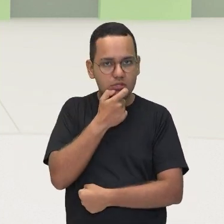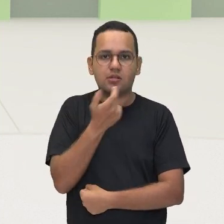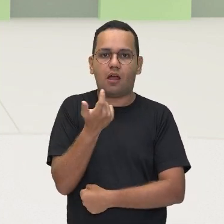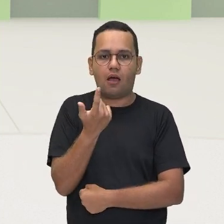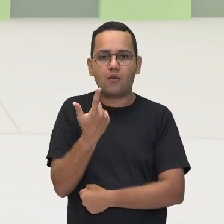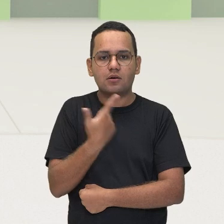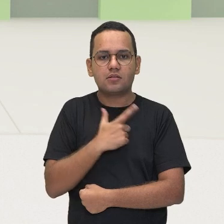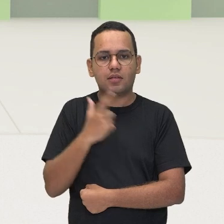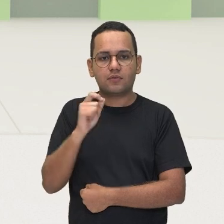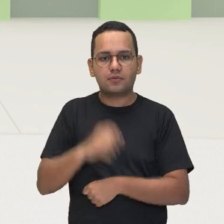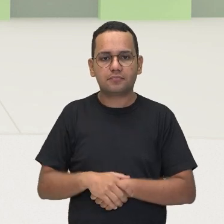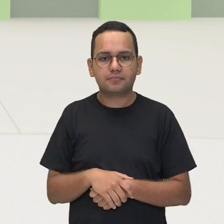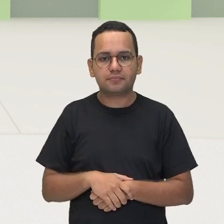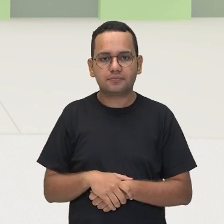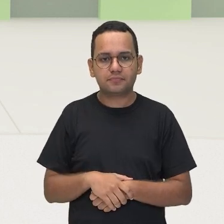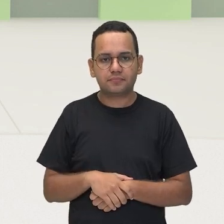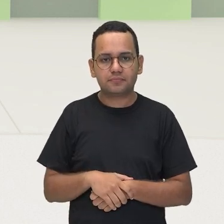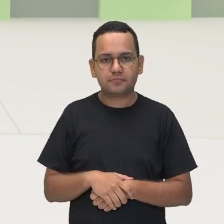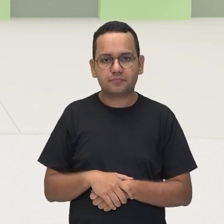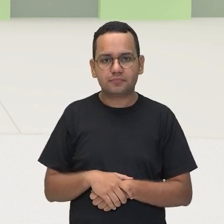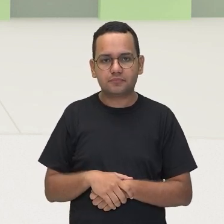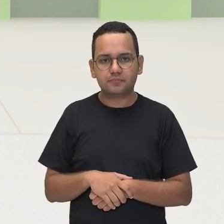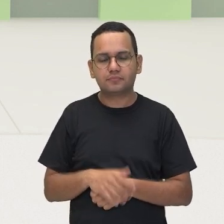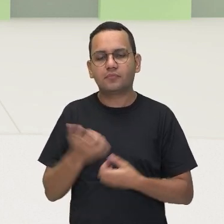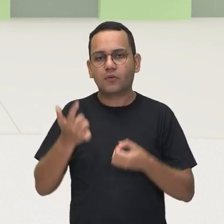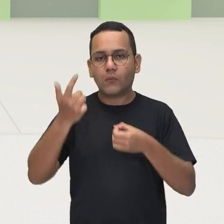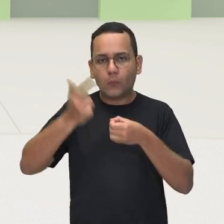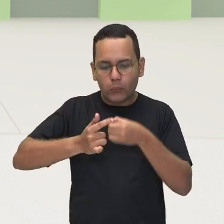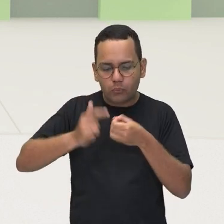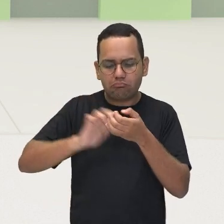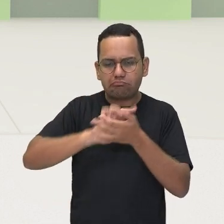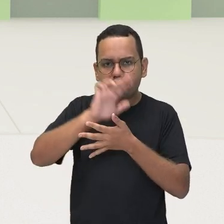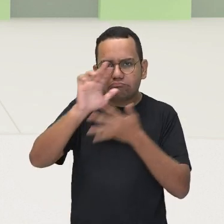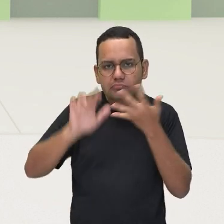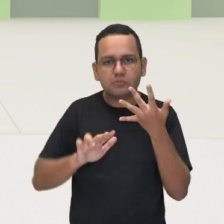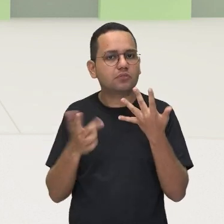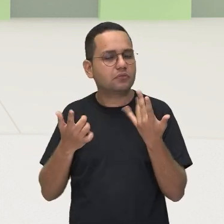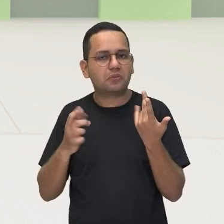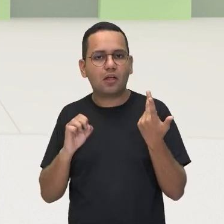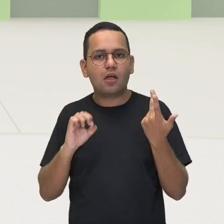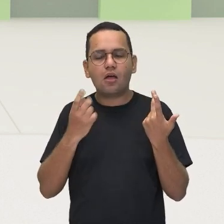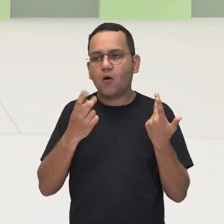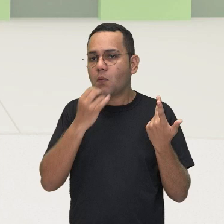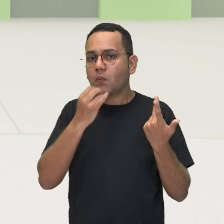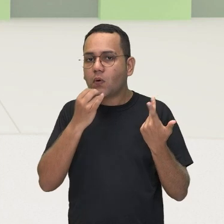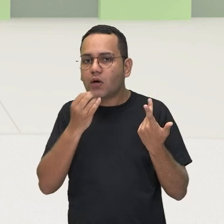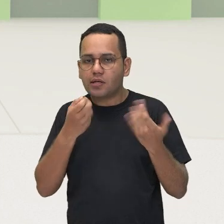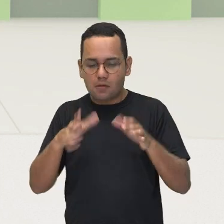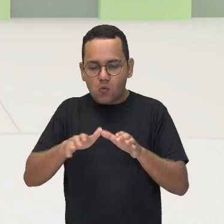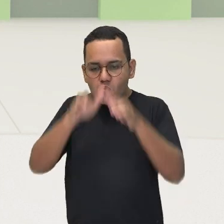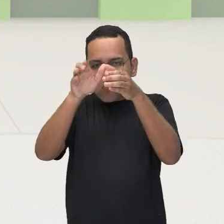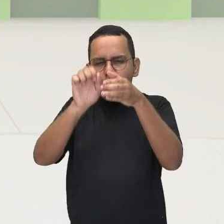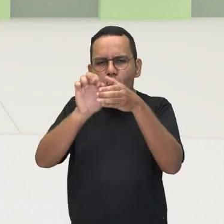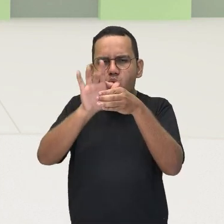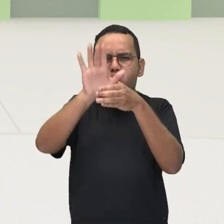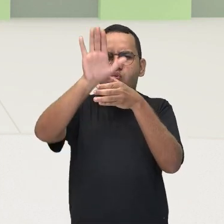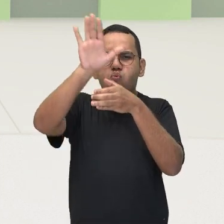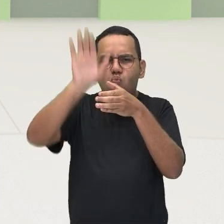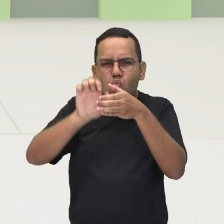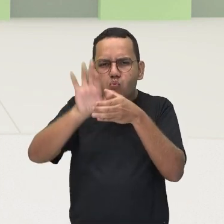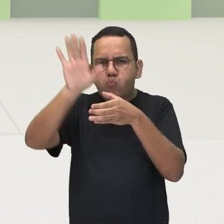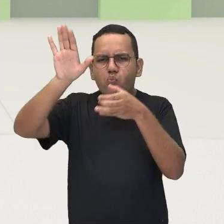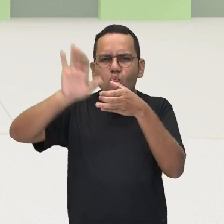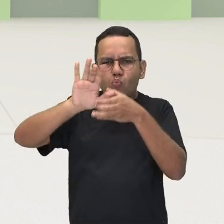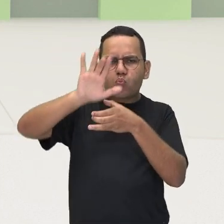ali de uso de combustíveis fósseis, lançamento de fuligem para a atmosfera, fez com